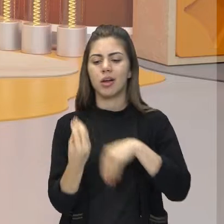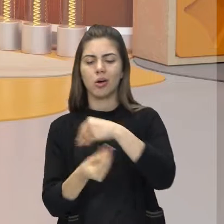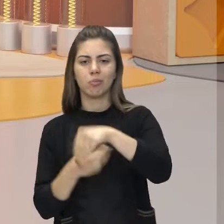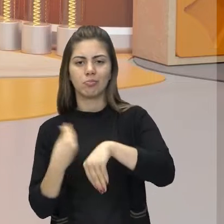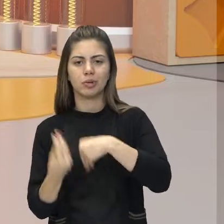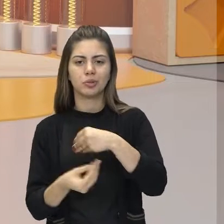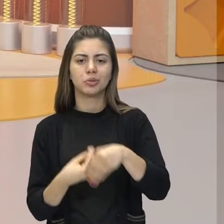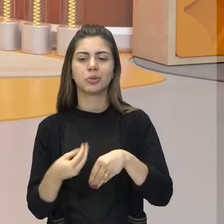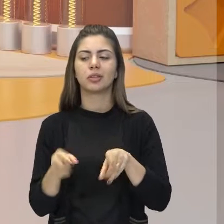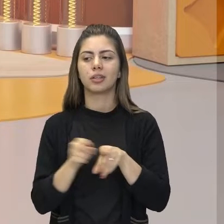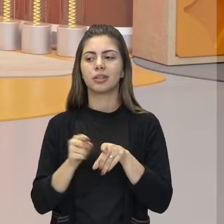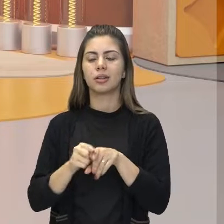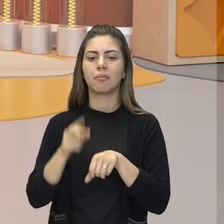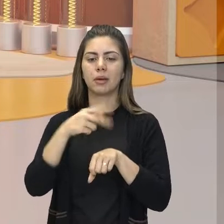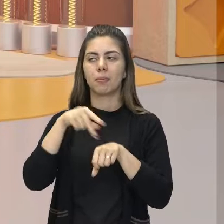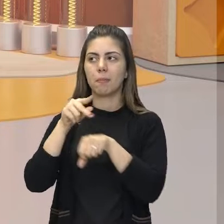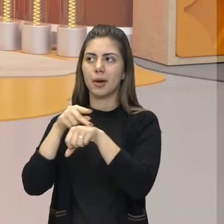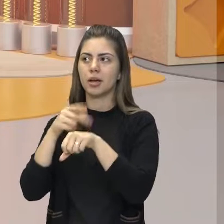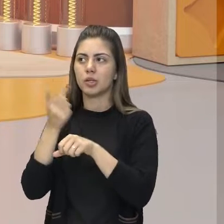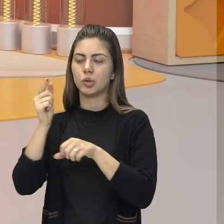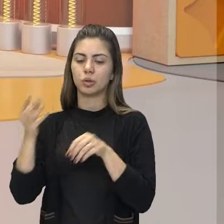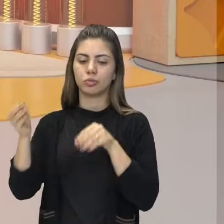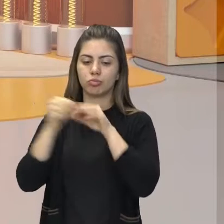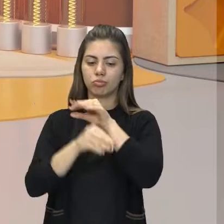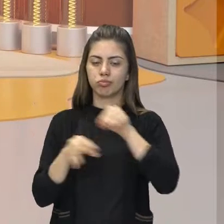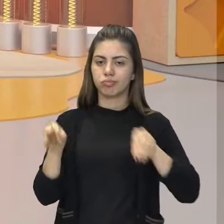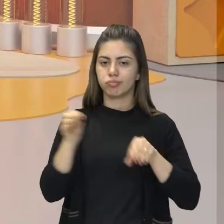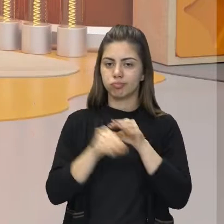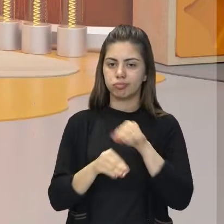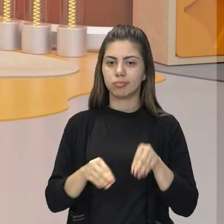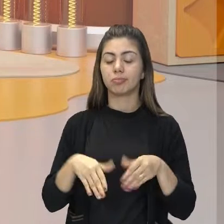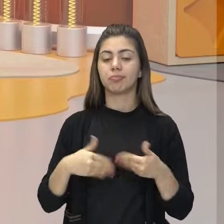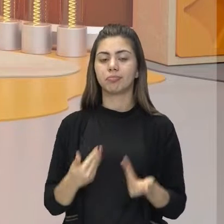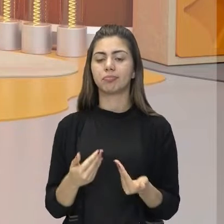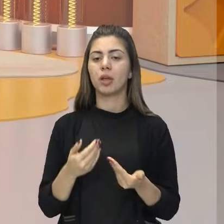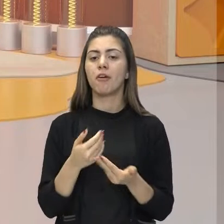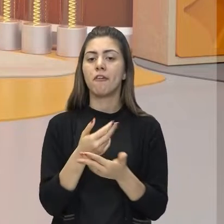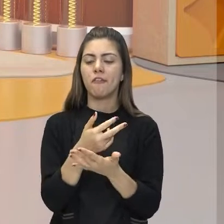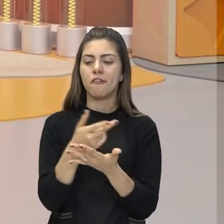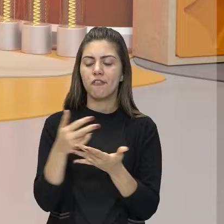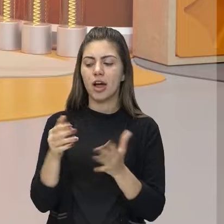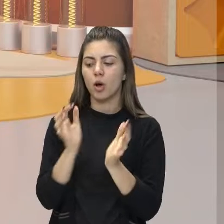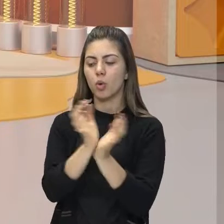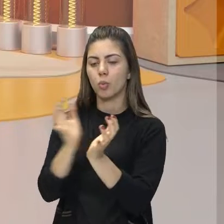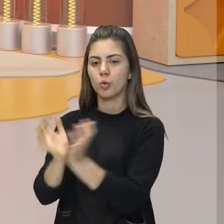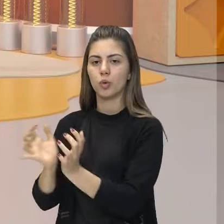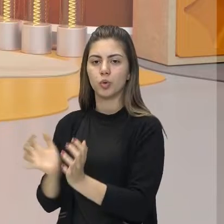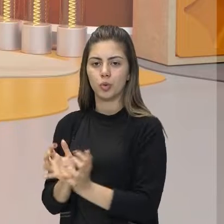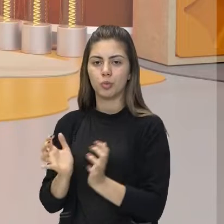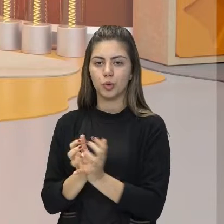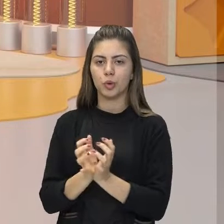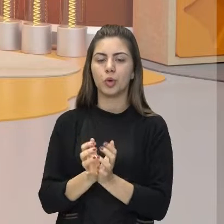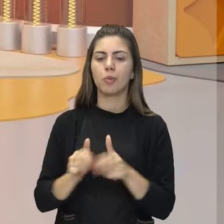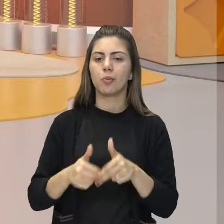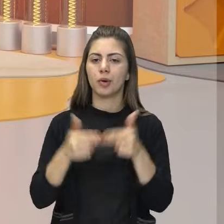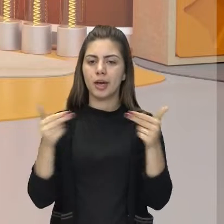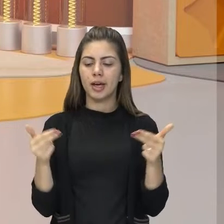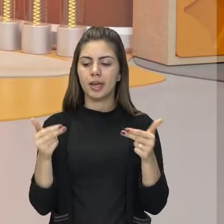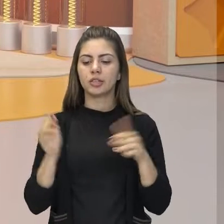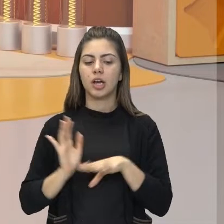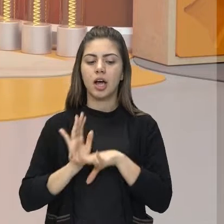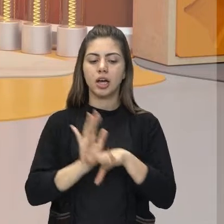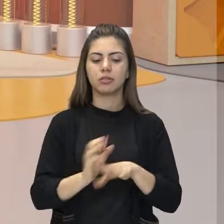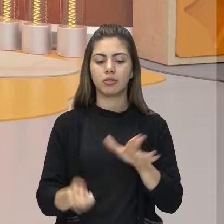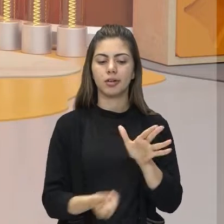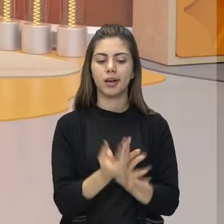e imigração. Diversos grupos étnicos contribuíram para a formação da sociedade